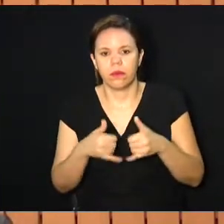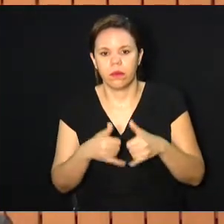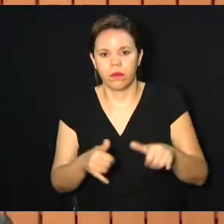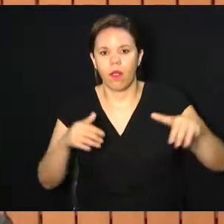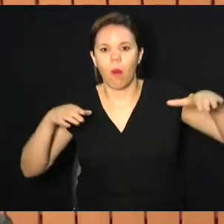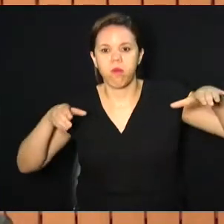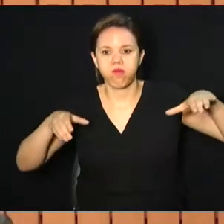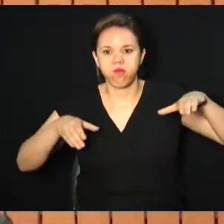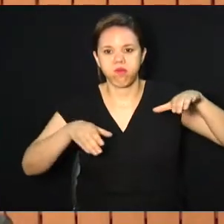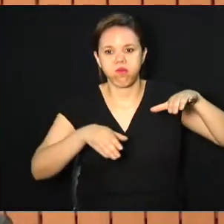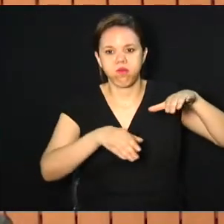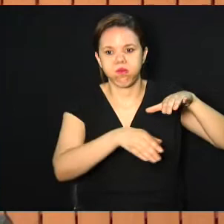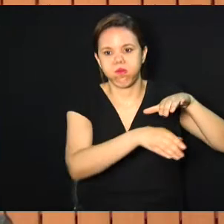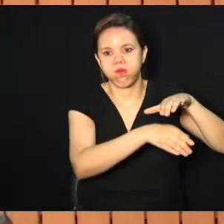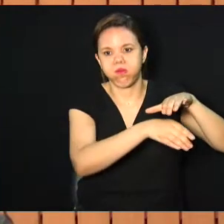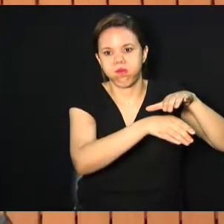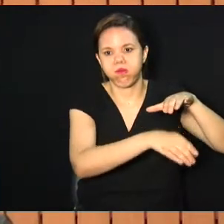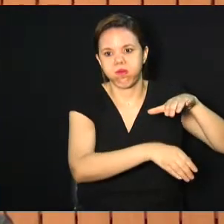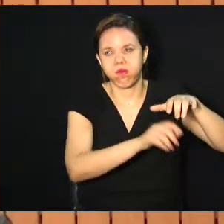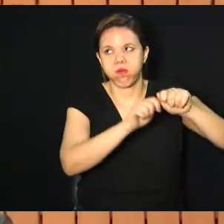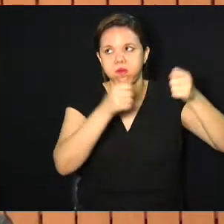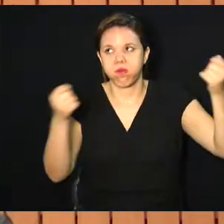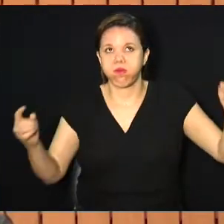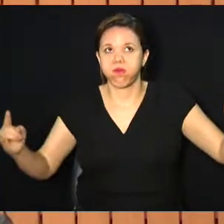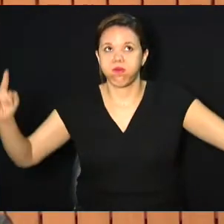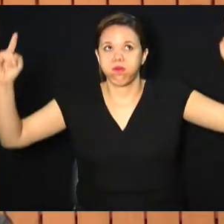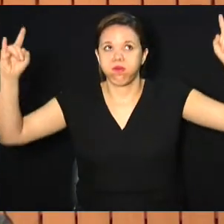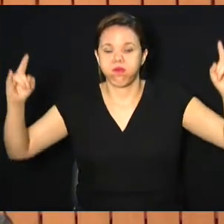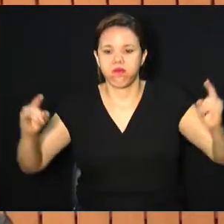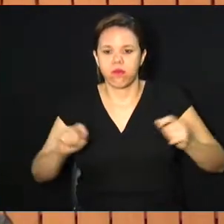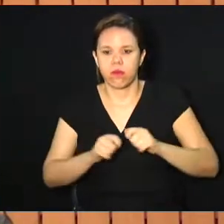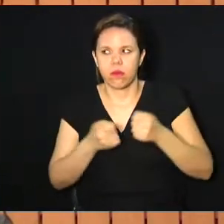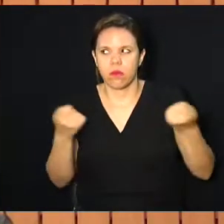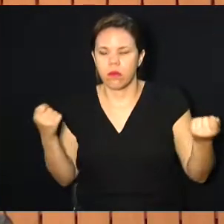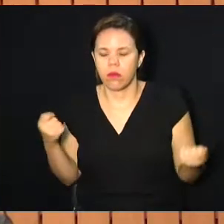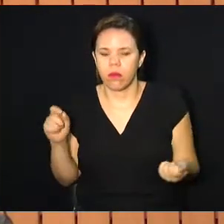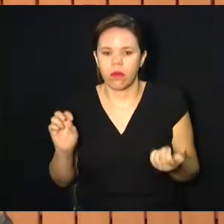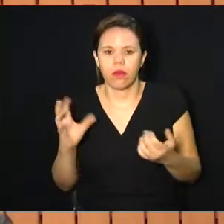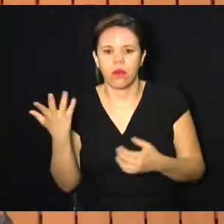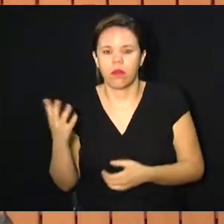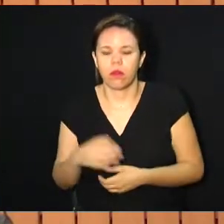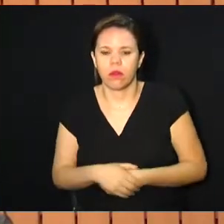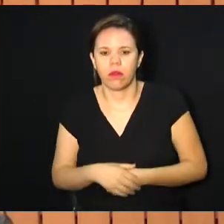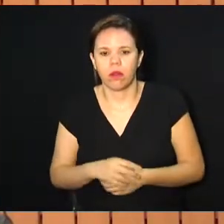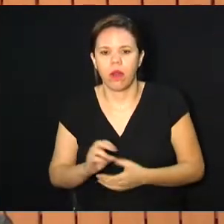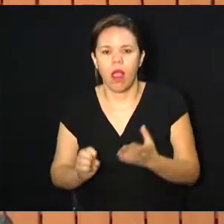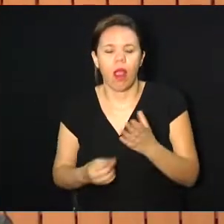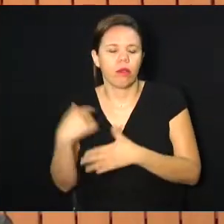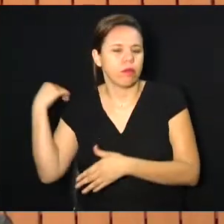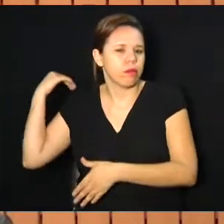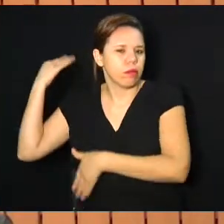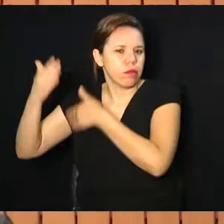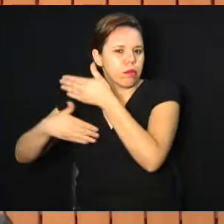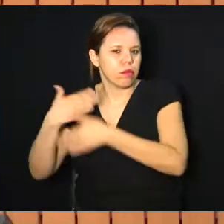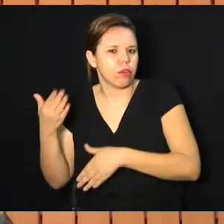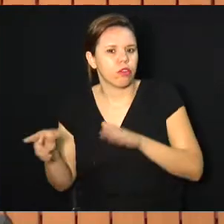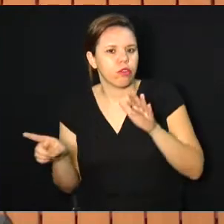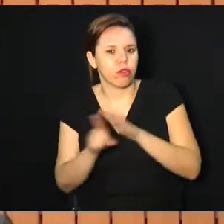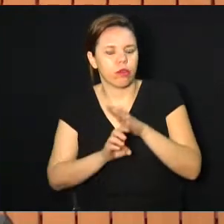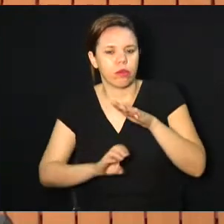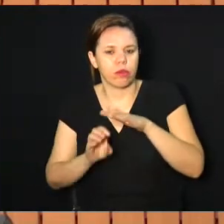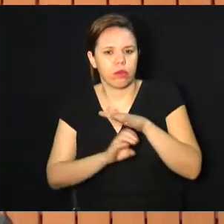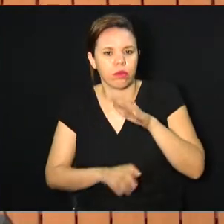operando, eles param em garagens bastante grandes. E o que acontece é que, historicamente, essas garagens são dos empresários, né? São dos